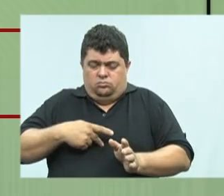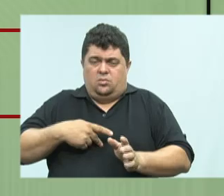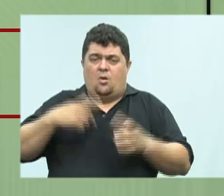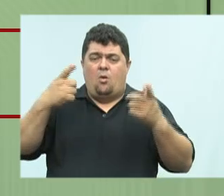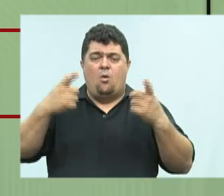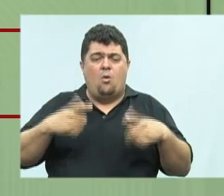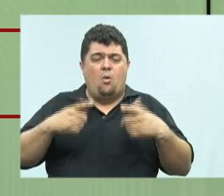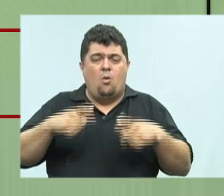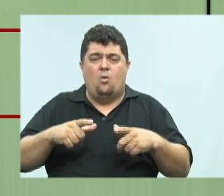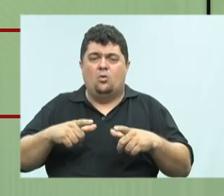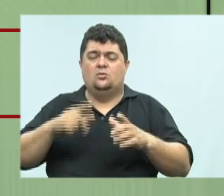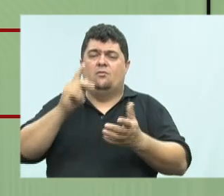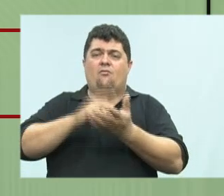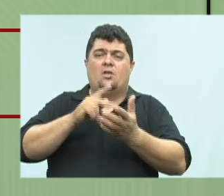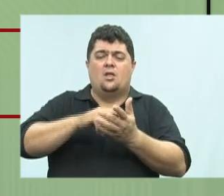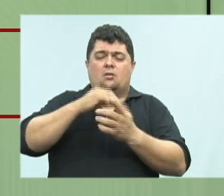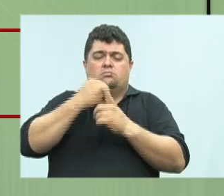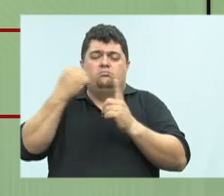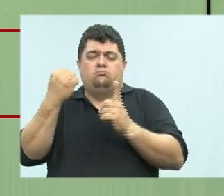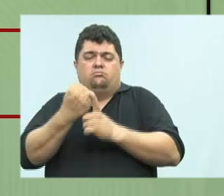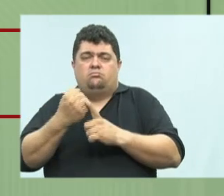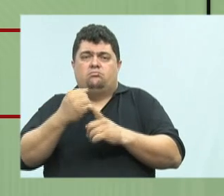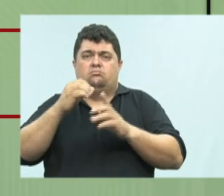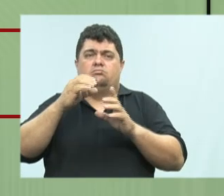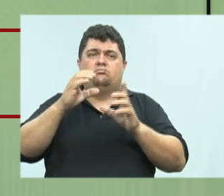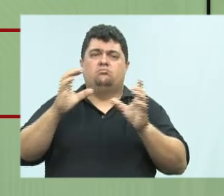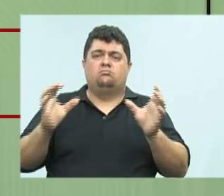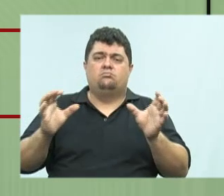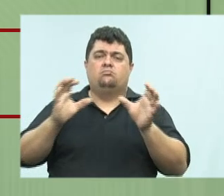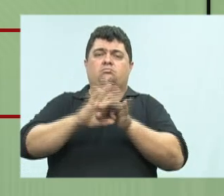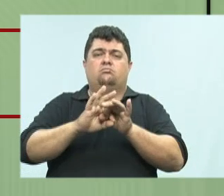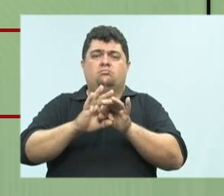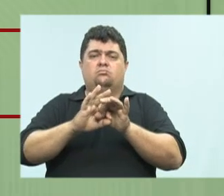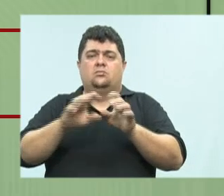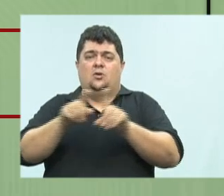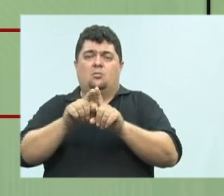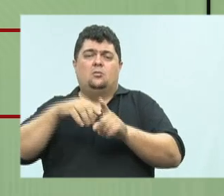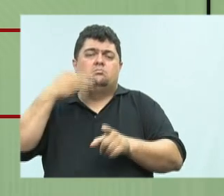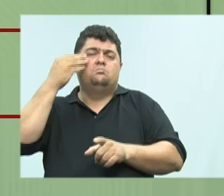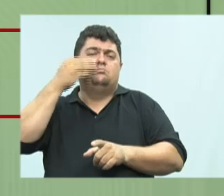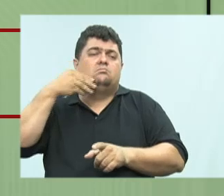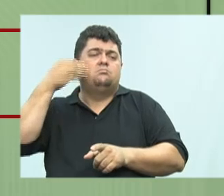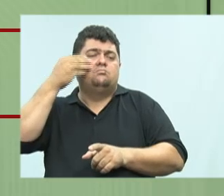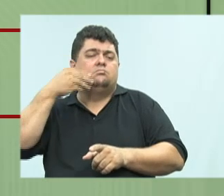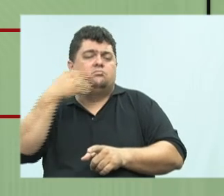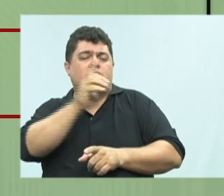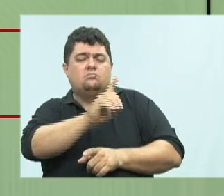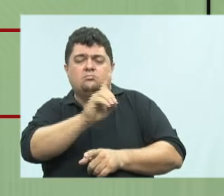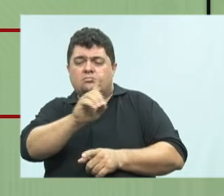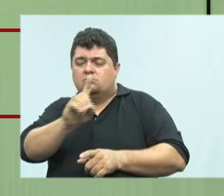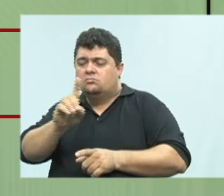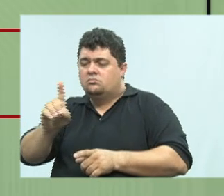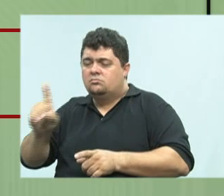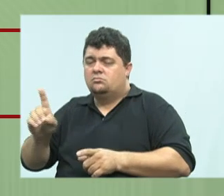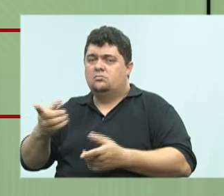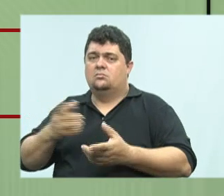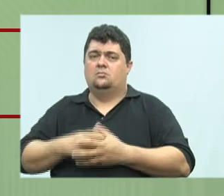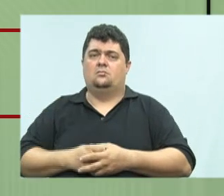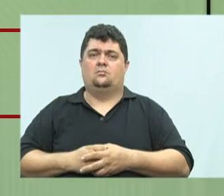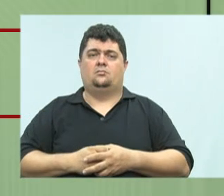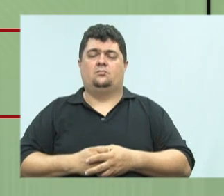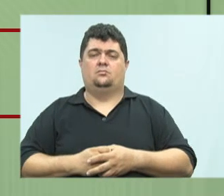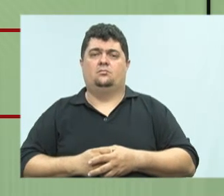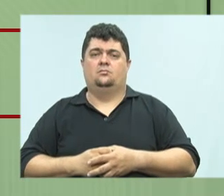local, né, da realidade social, do contexto, da experiência, né, empírico vem de